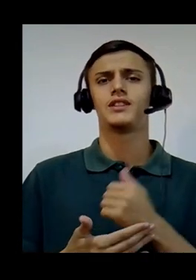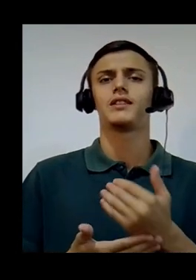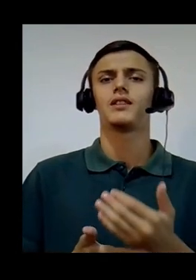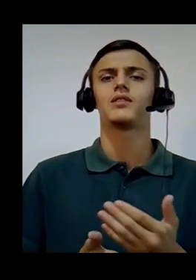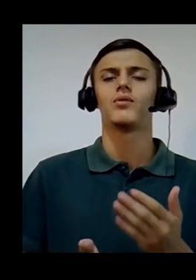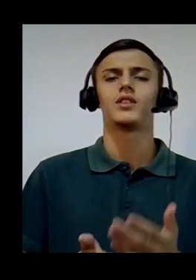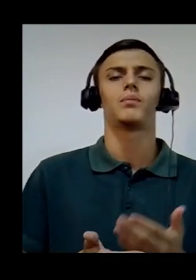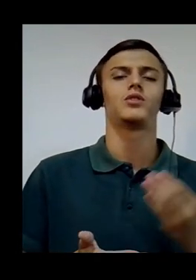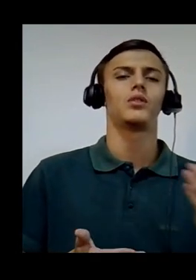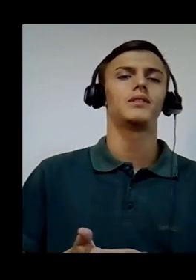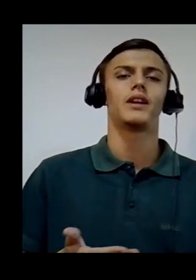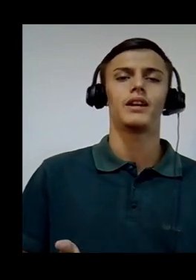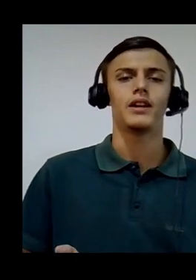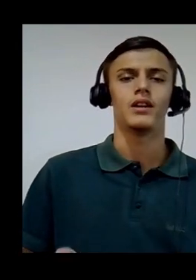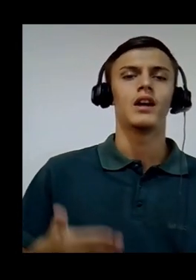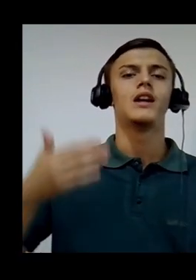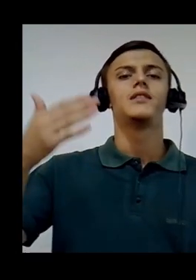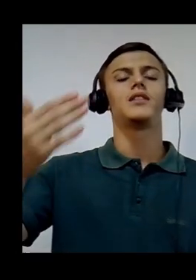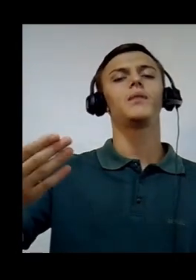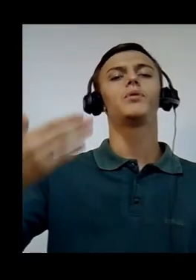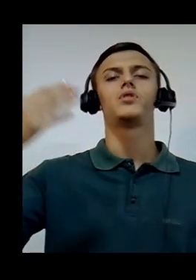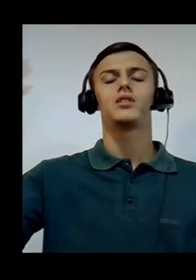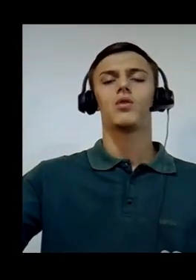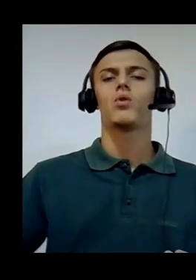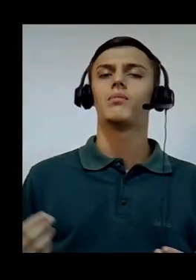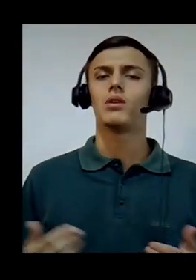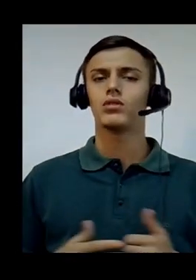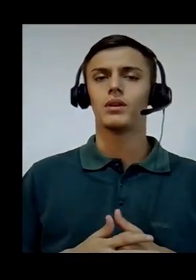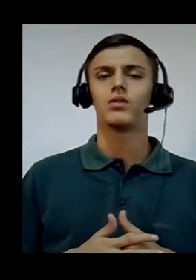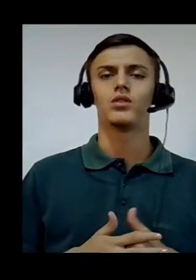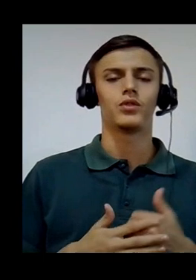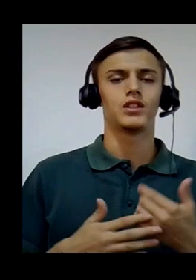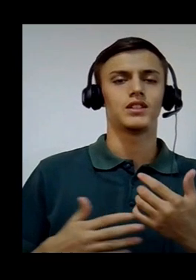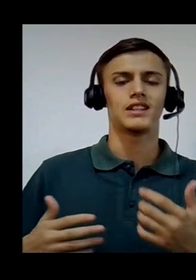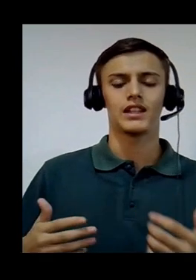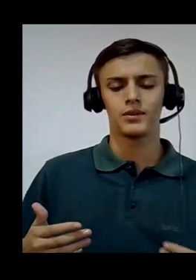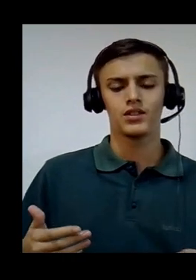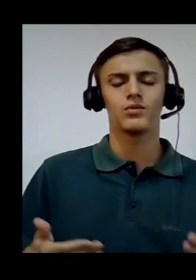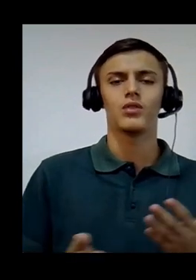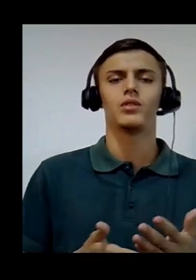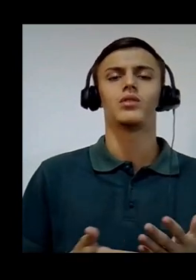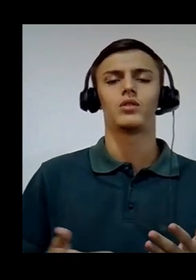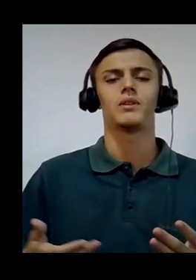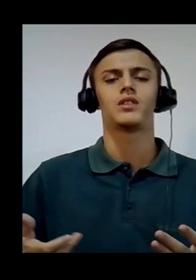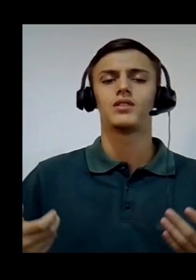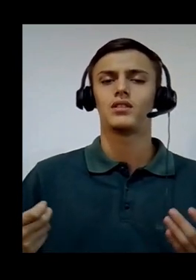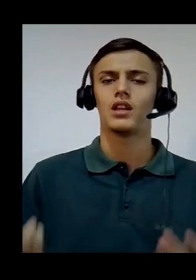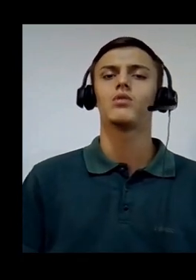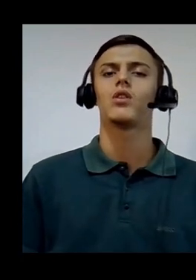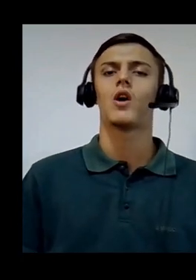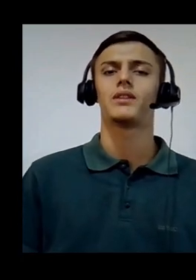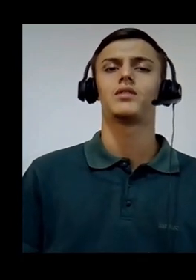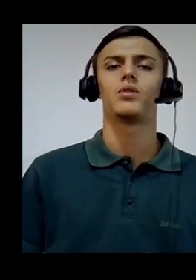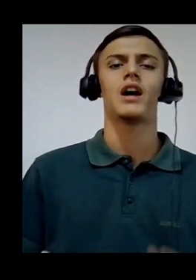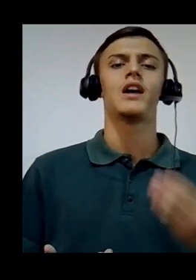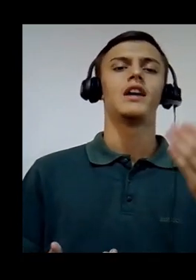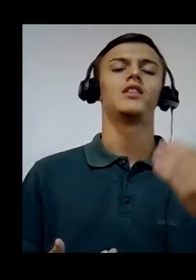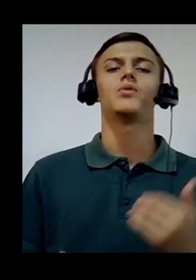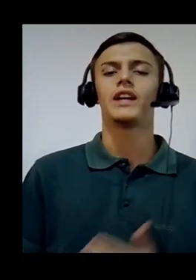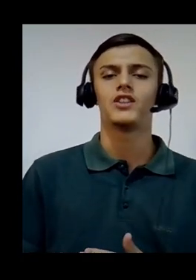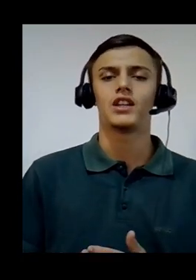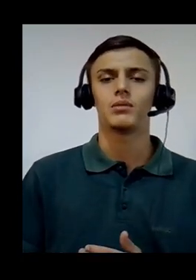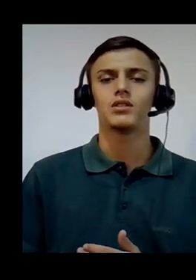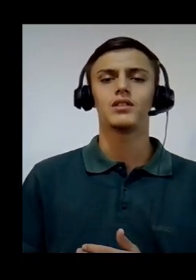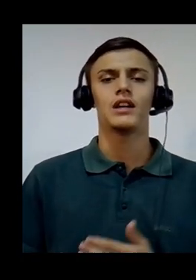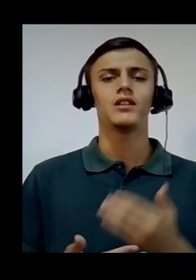foco de desatenção e você pode tropeçar e cair. Sempre utilizar o corrimão também quando for utilizar a escada, porque se tiver uma eventual tropeção, você tem um local para se segurar